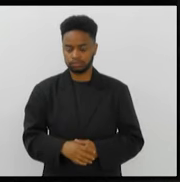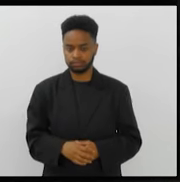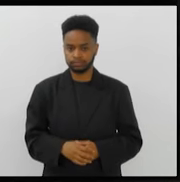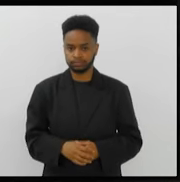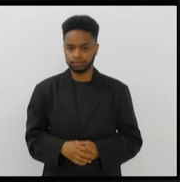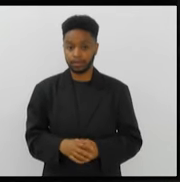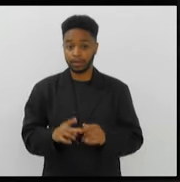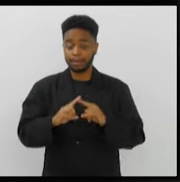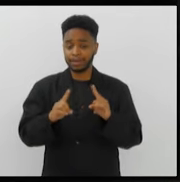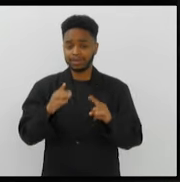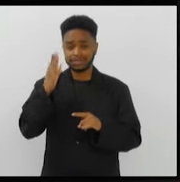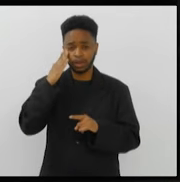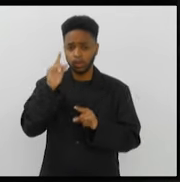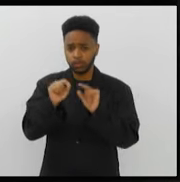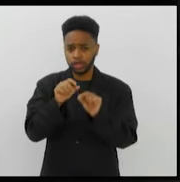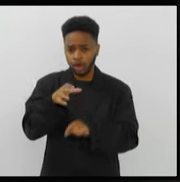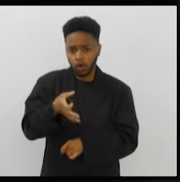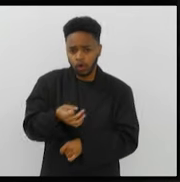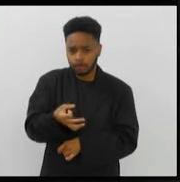que é mais covarde?